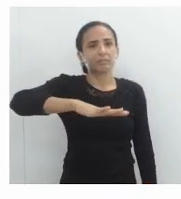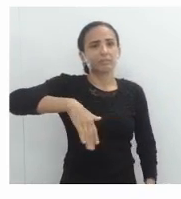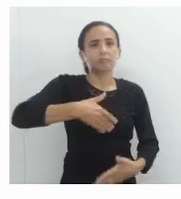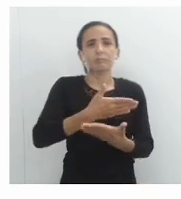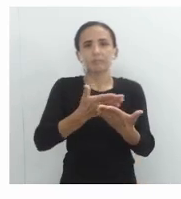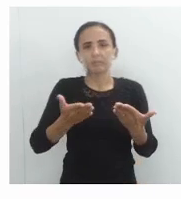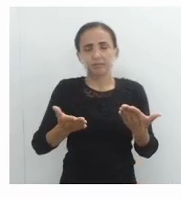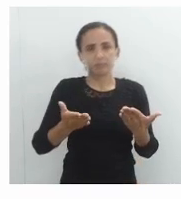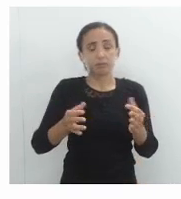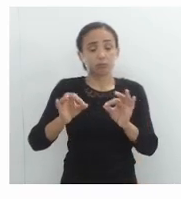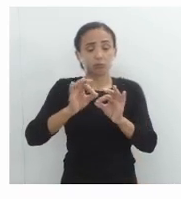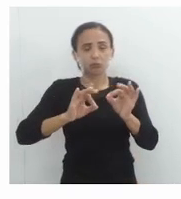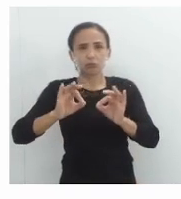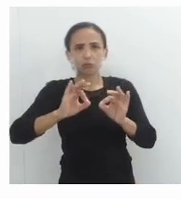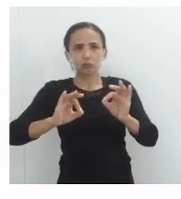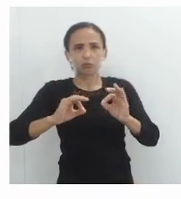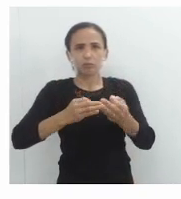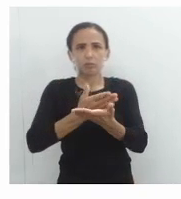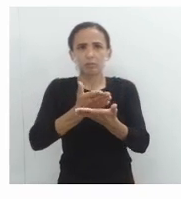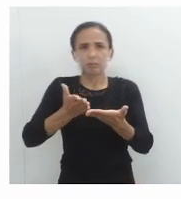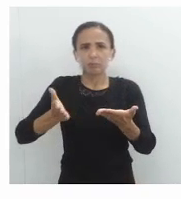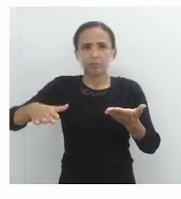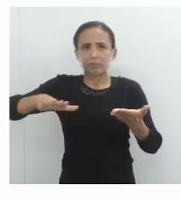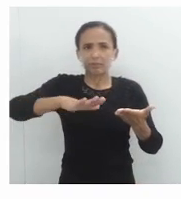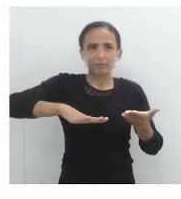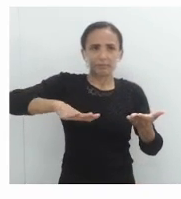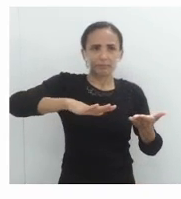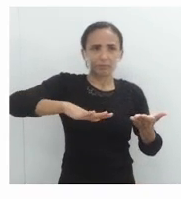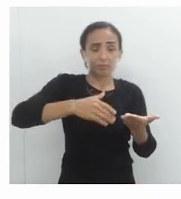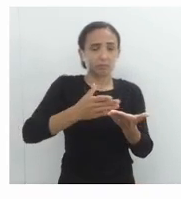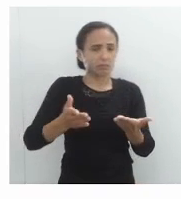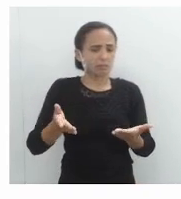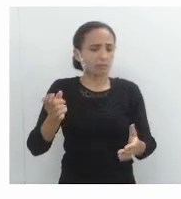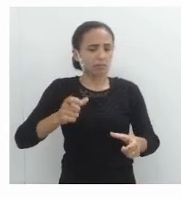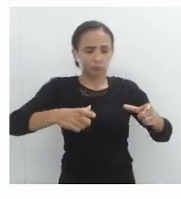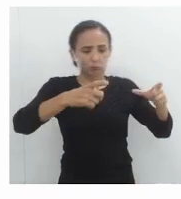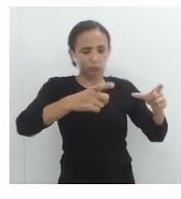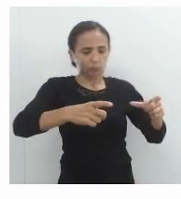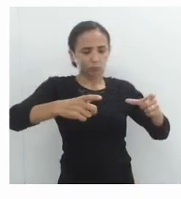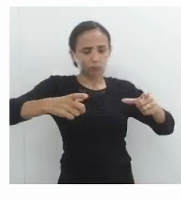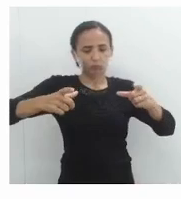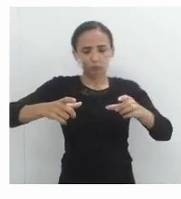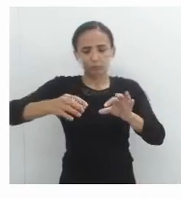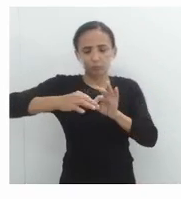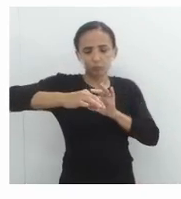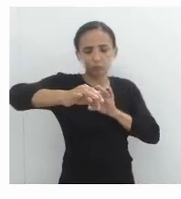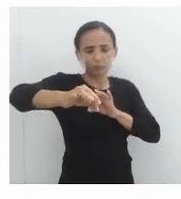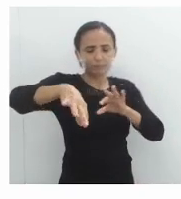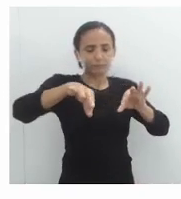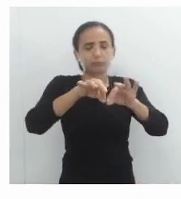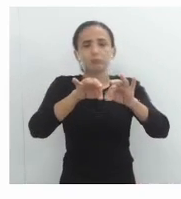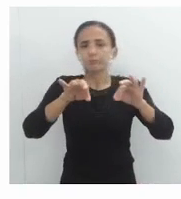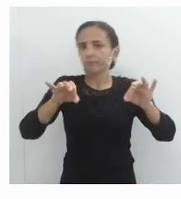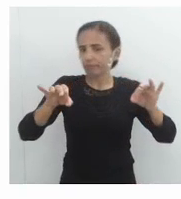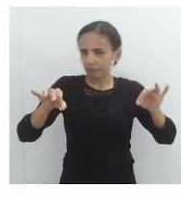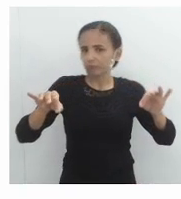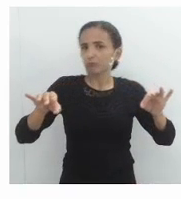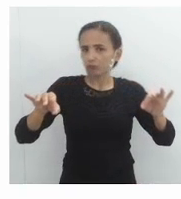dimensão. E a bidimensionalidade, justamente, é o que possui duas dimensões, que é o comprimento e a largura.